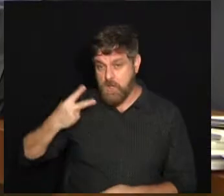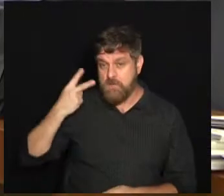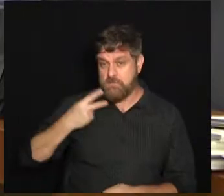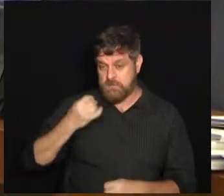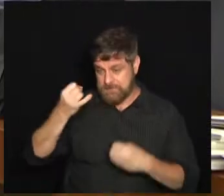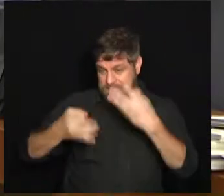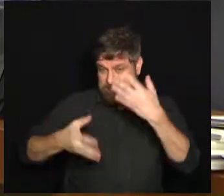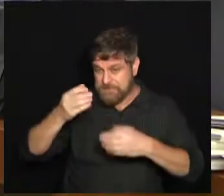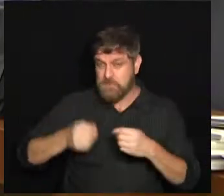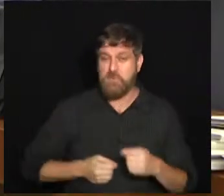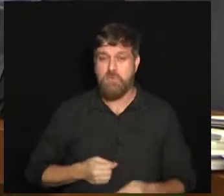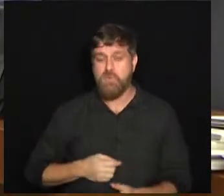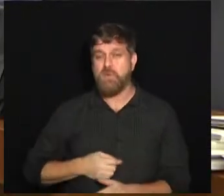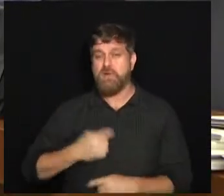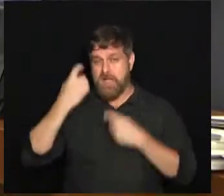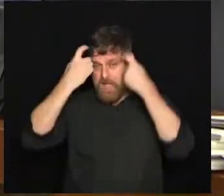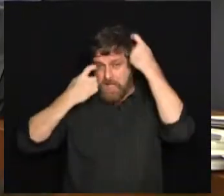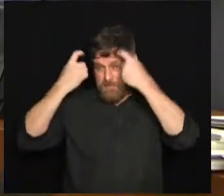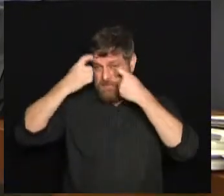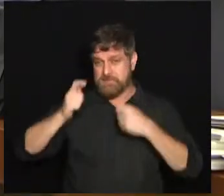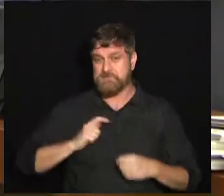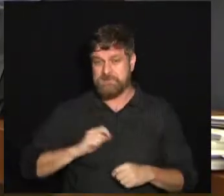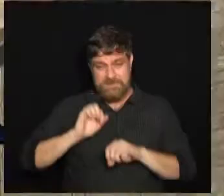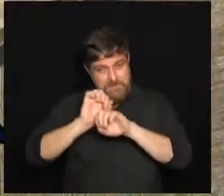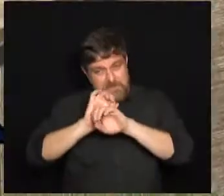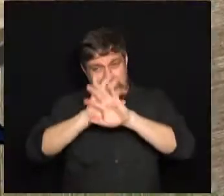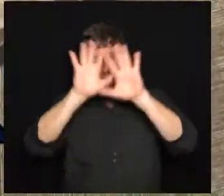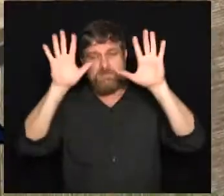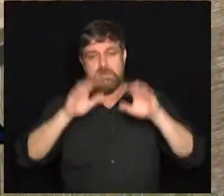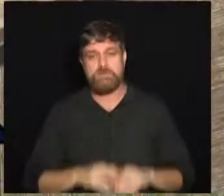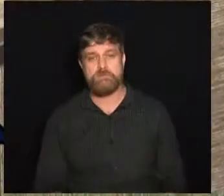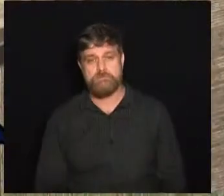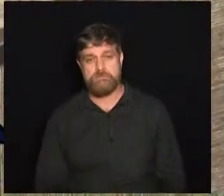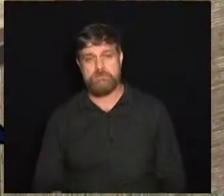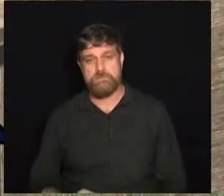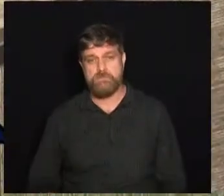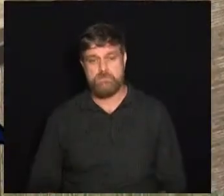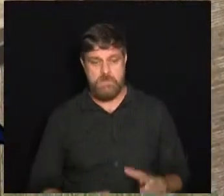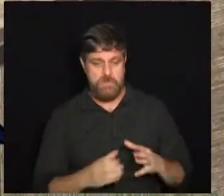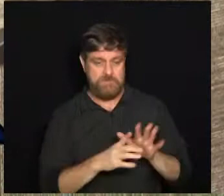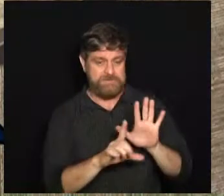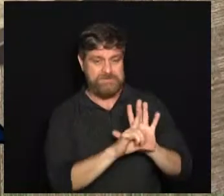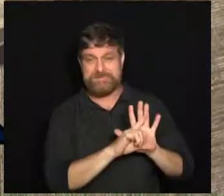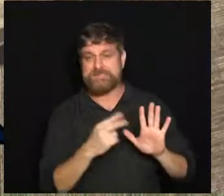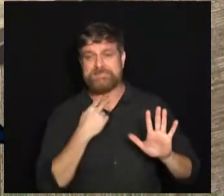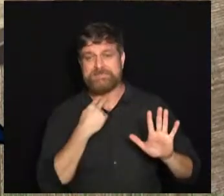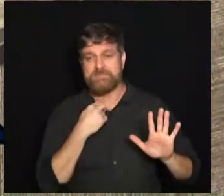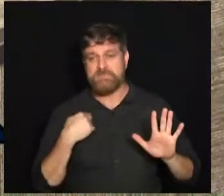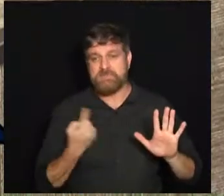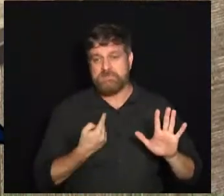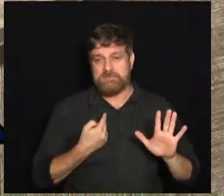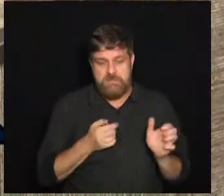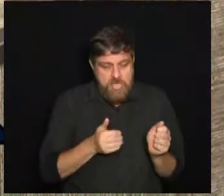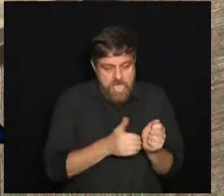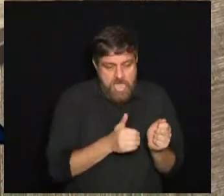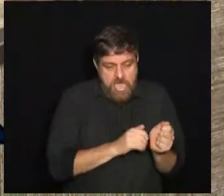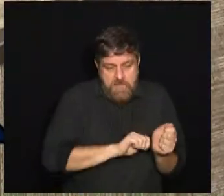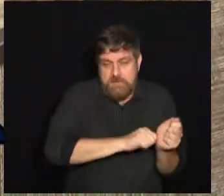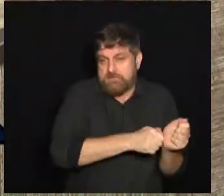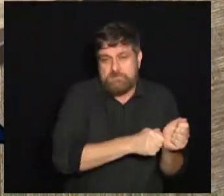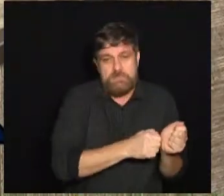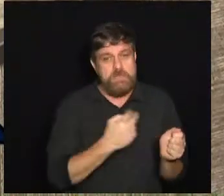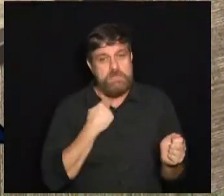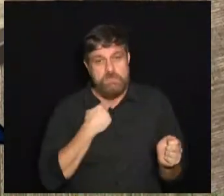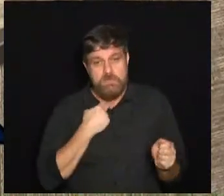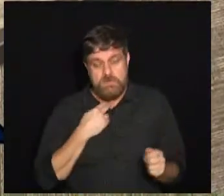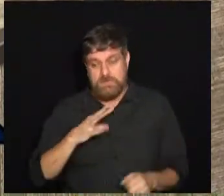preocupação do Legislativo em manter a transparência. A Constileg ela tem que participar, né? Ela não pode ser uma ilha que decide de forma isolada. A